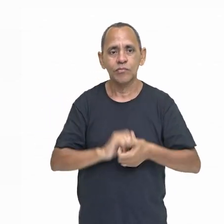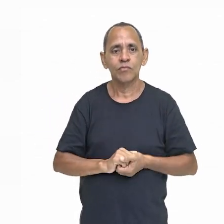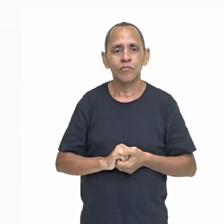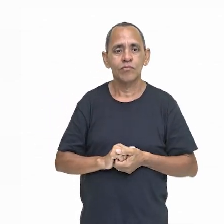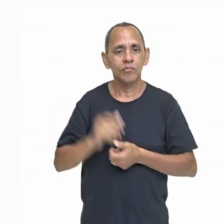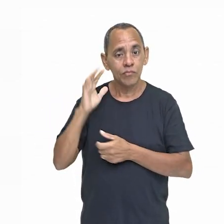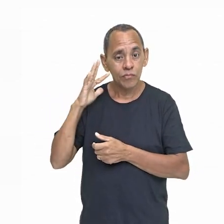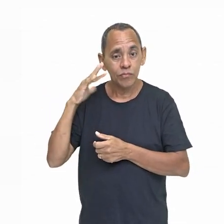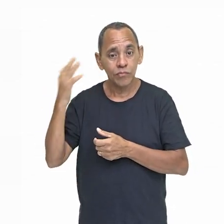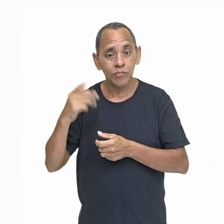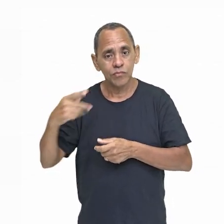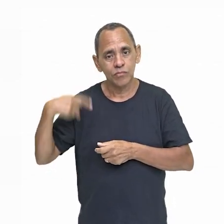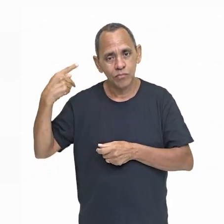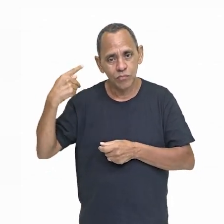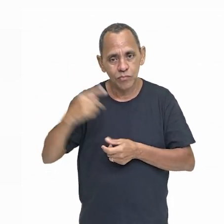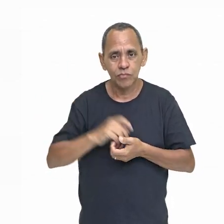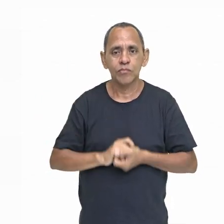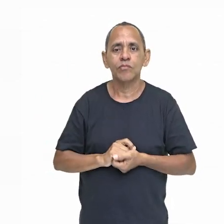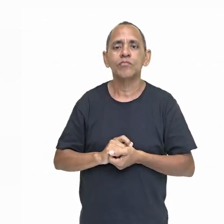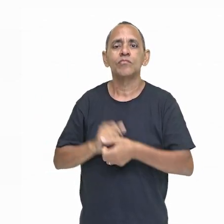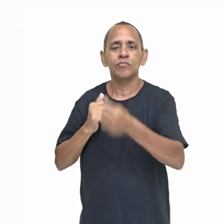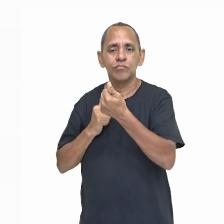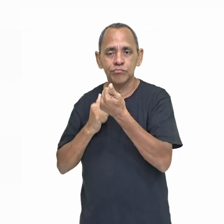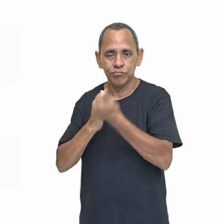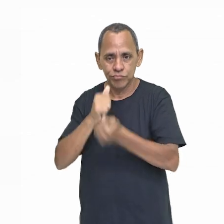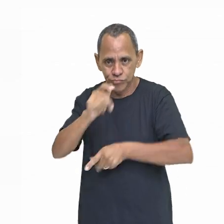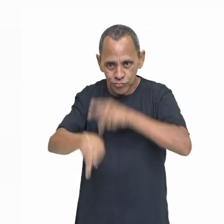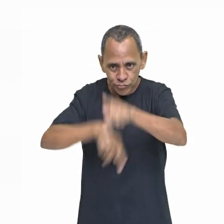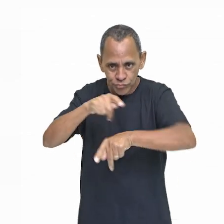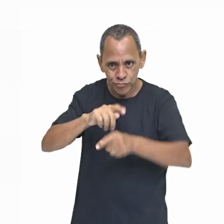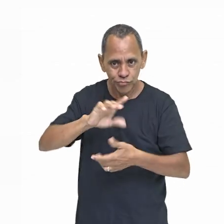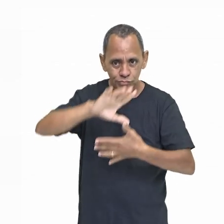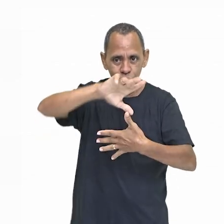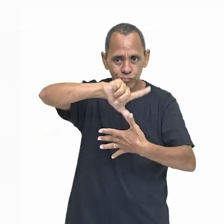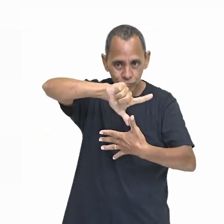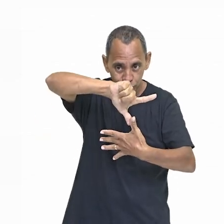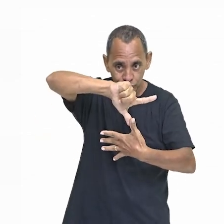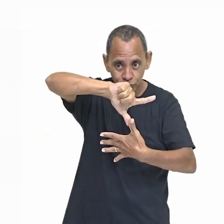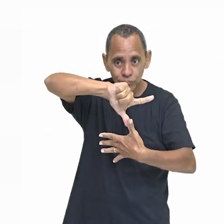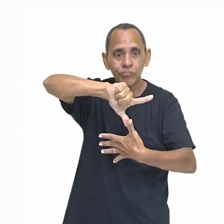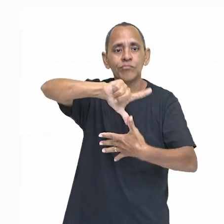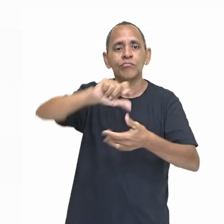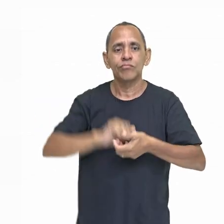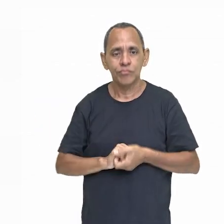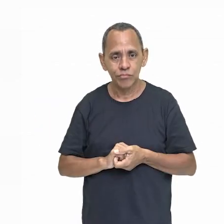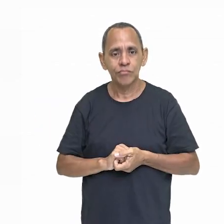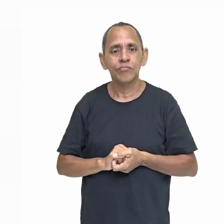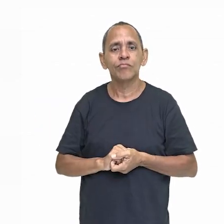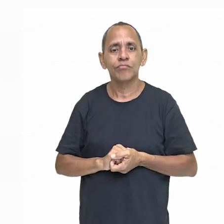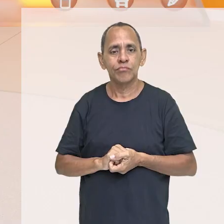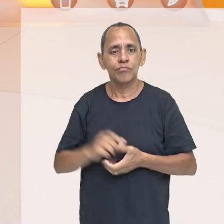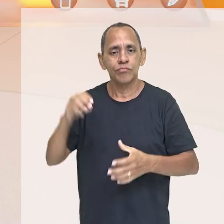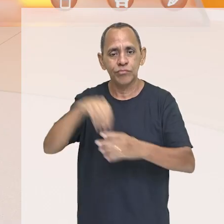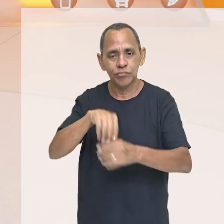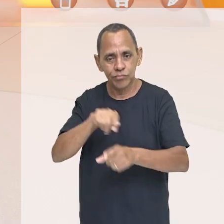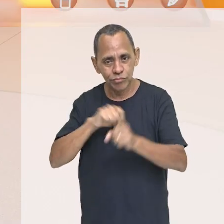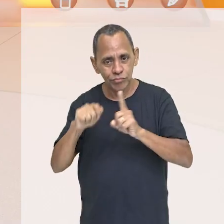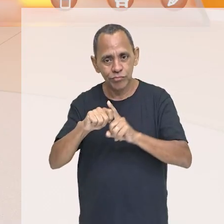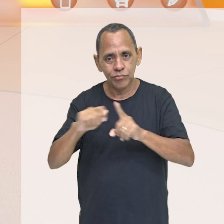é fenômeno político do populismo na América Latina e seus reflexos na